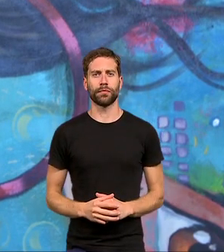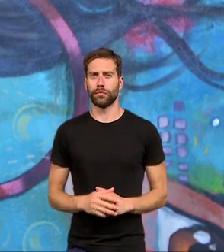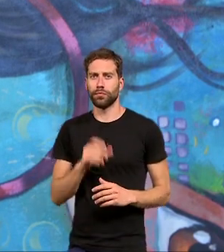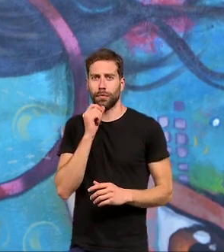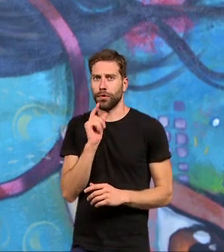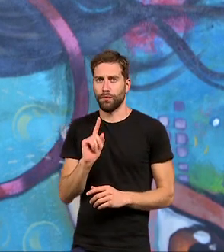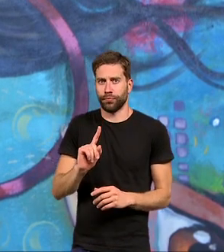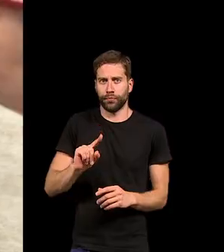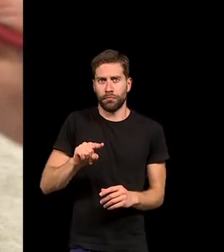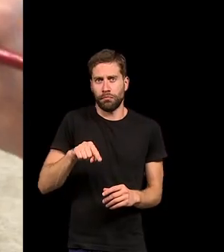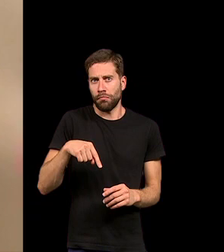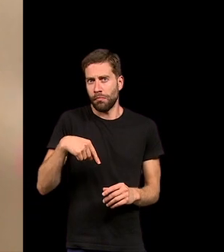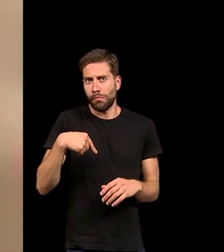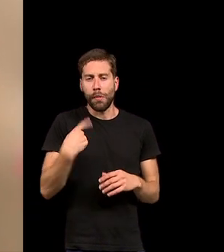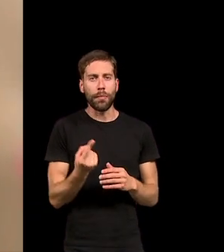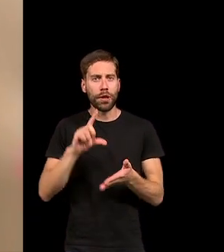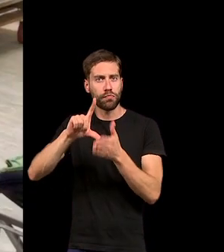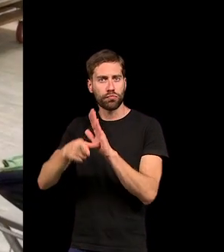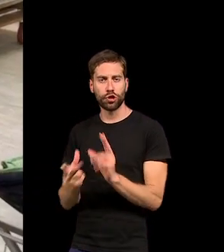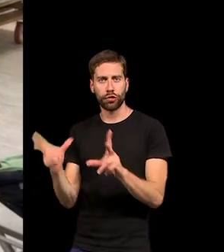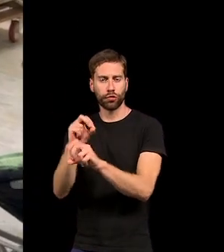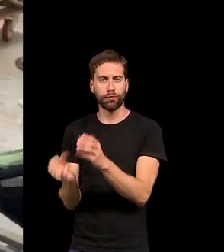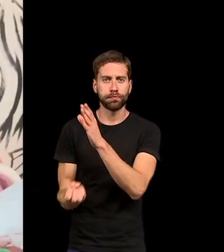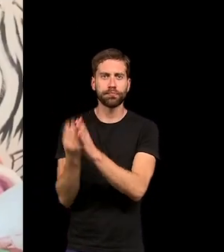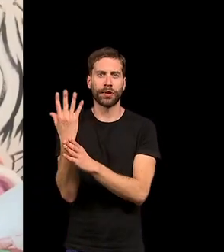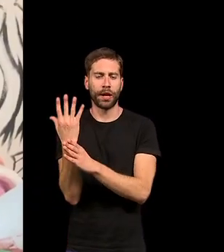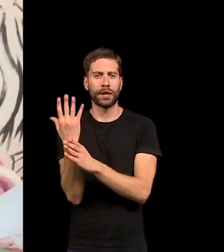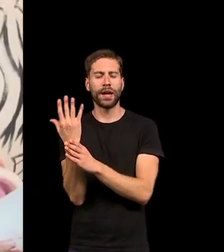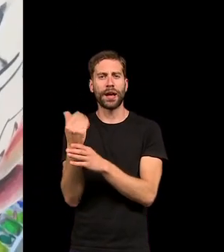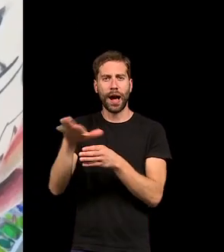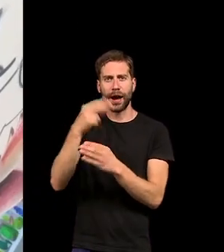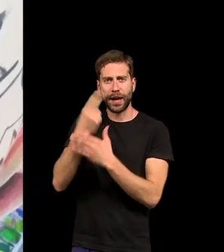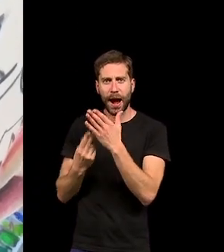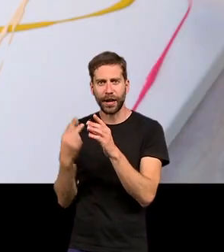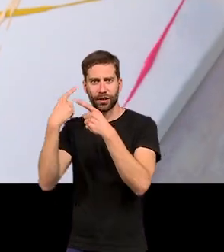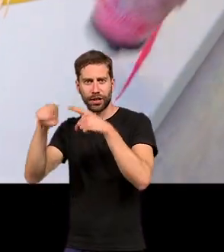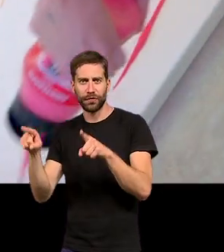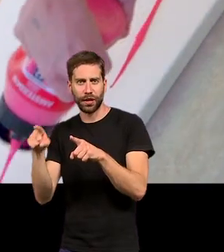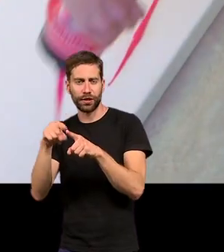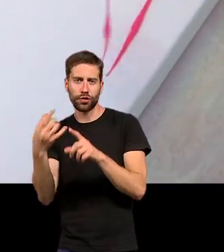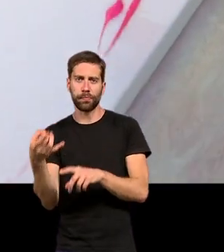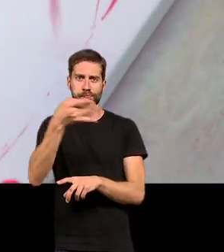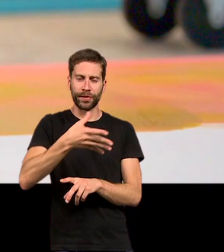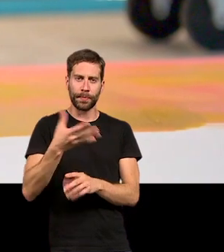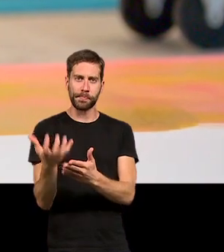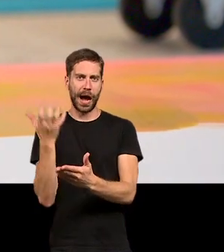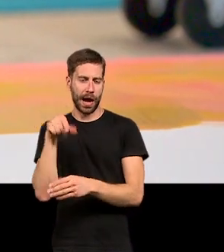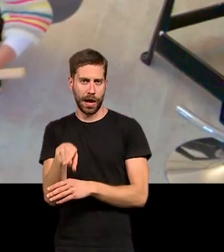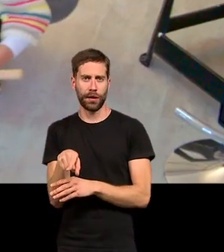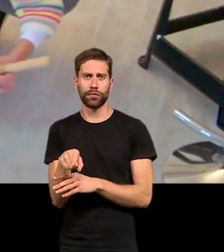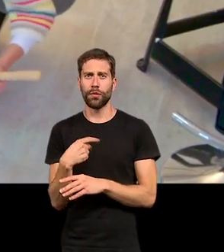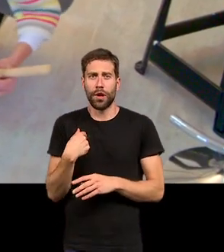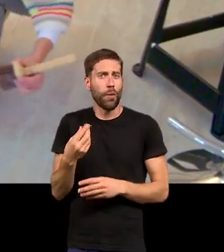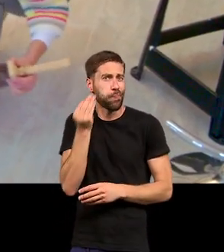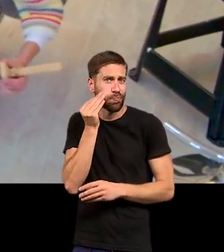dizer que amanhã não tenha um projeto novo em que outra vertente artística pese mais que as artes plásticas, porque eu sou mesmo